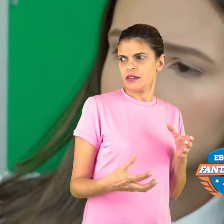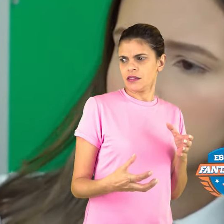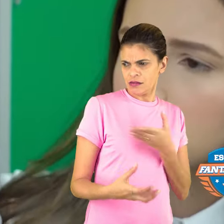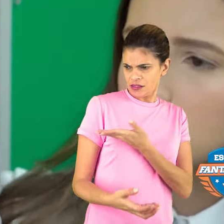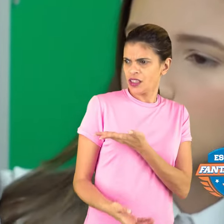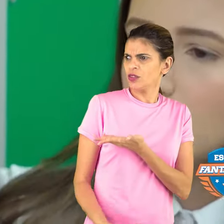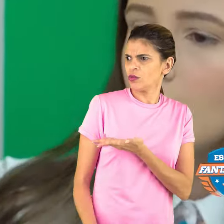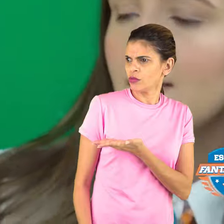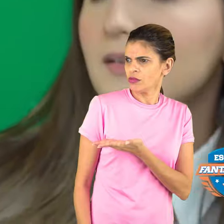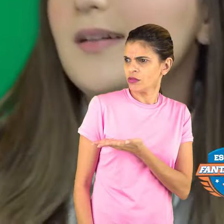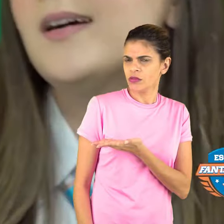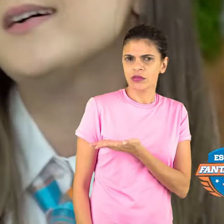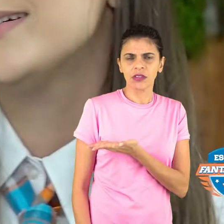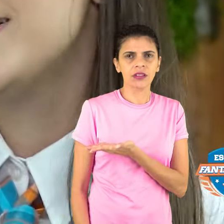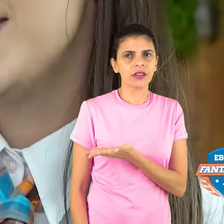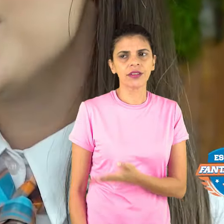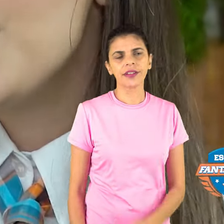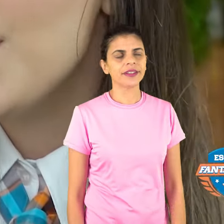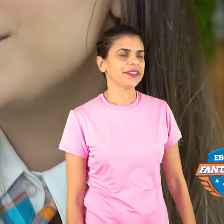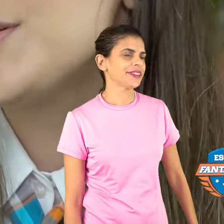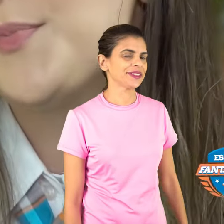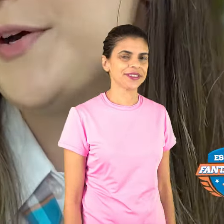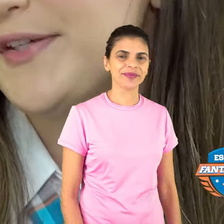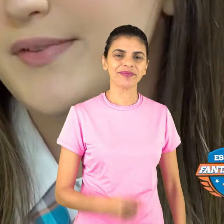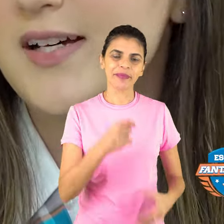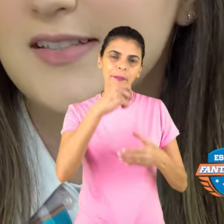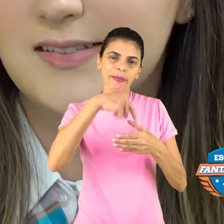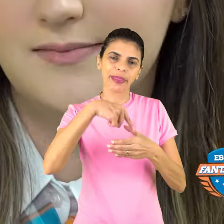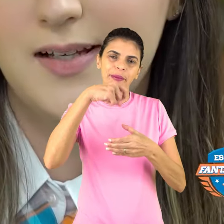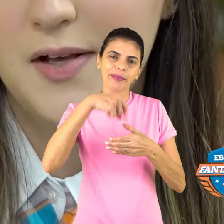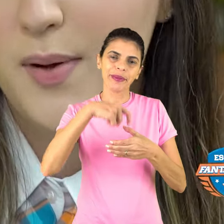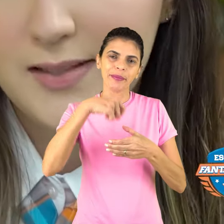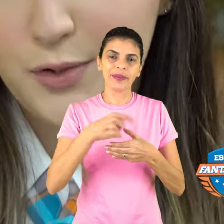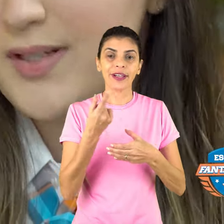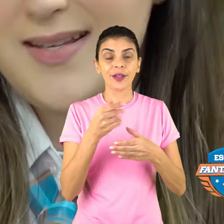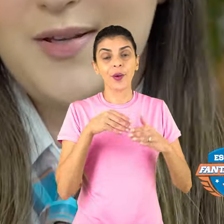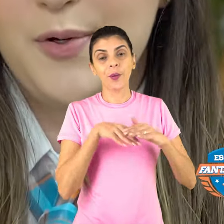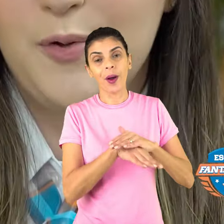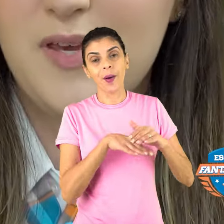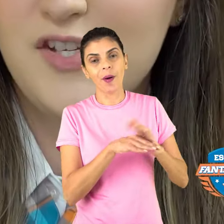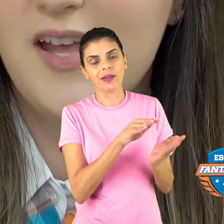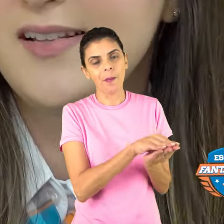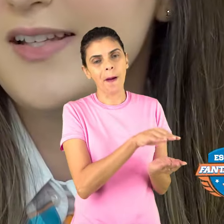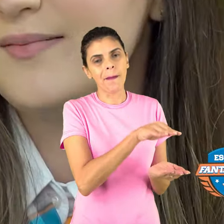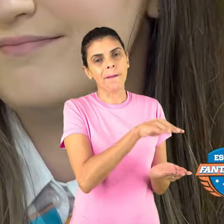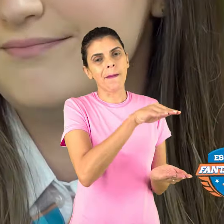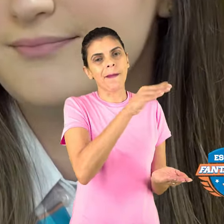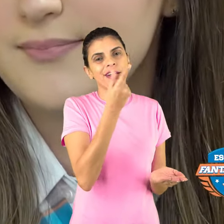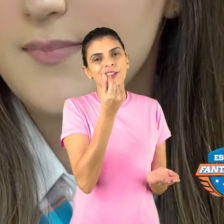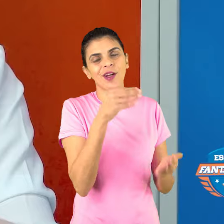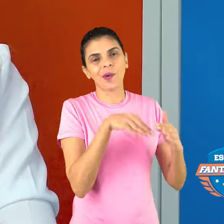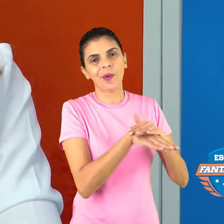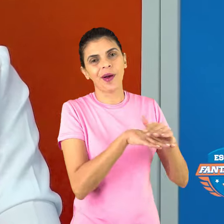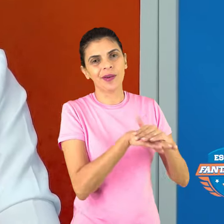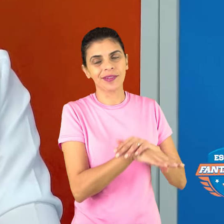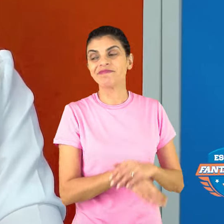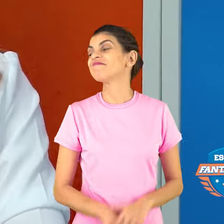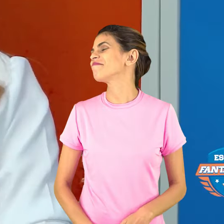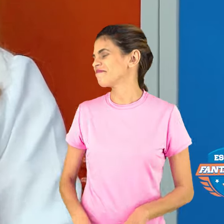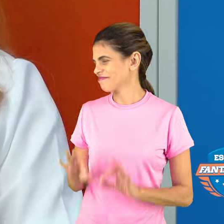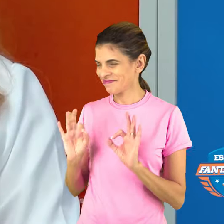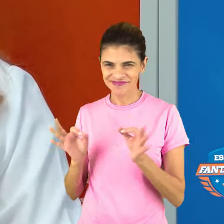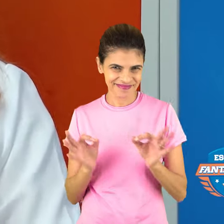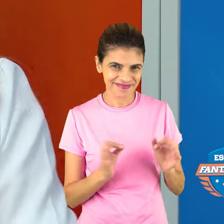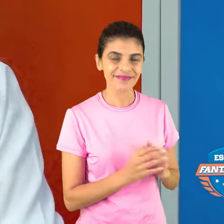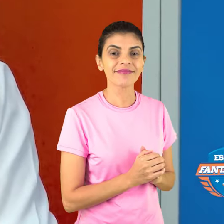O que é isso? Ah, é o cofre de porquinho da Ana. Ela guarda todas as economias dela ali.